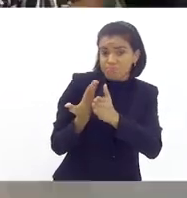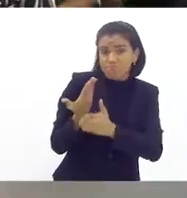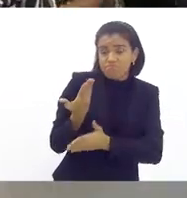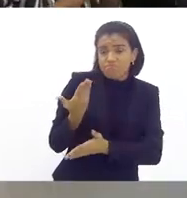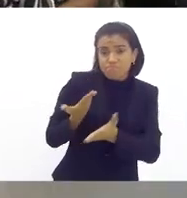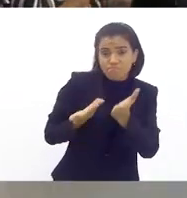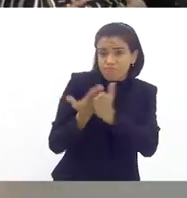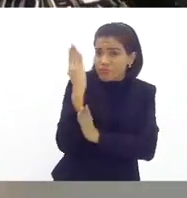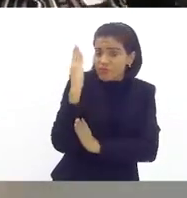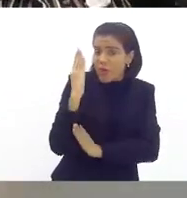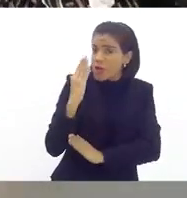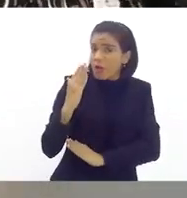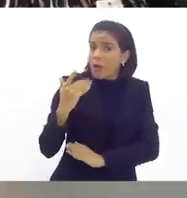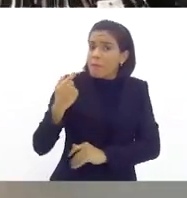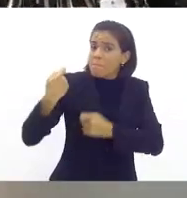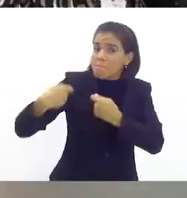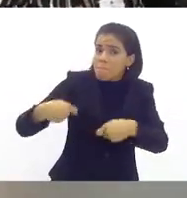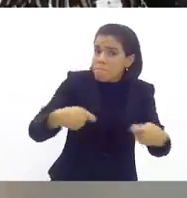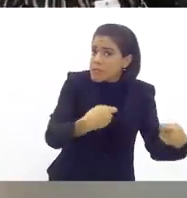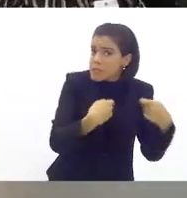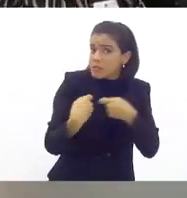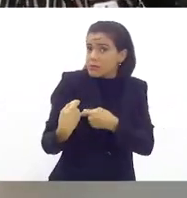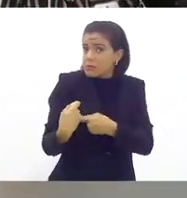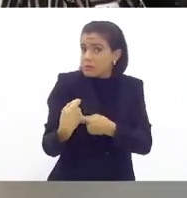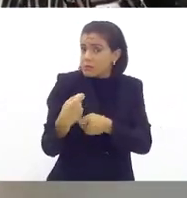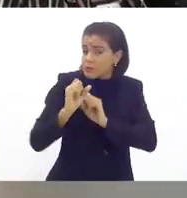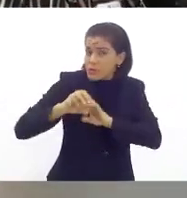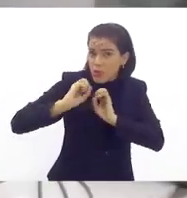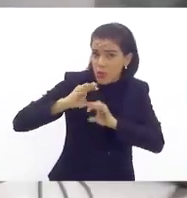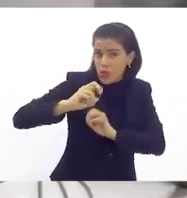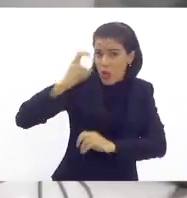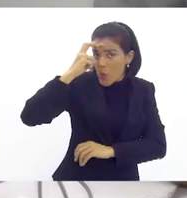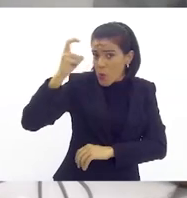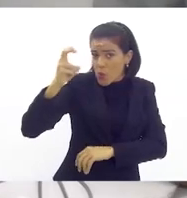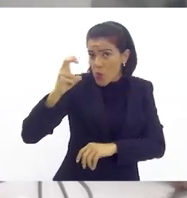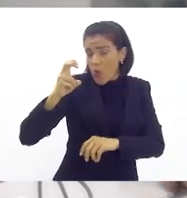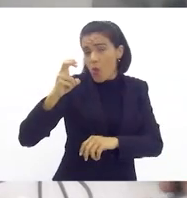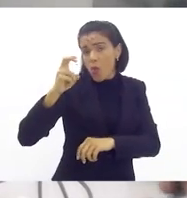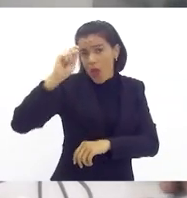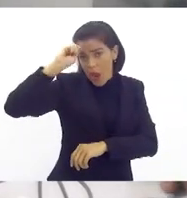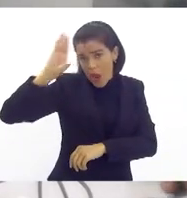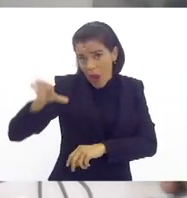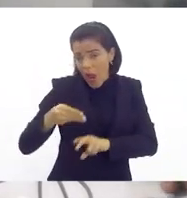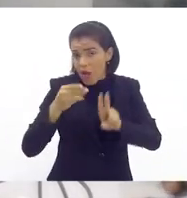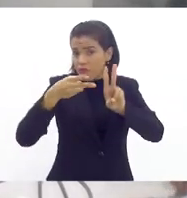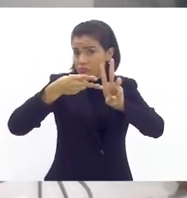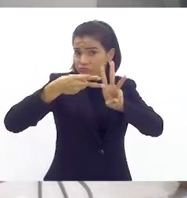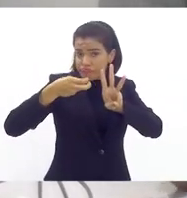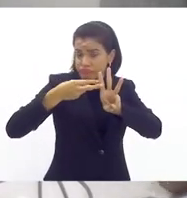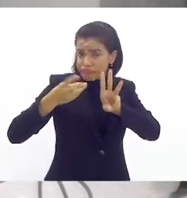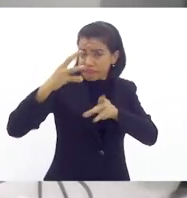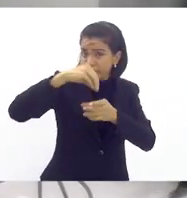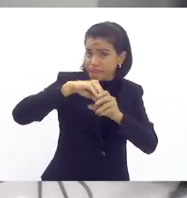que diz que tem que ter ensino das culturas afroindígenas nas escolas. A gente vai ouvir depois